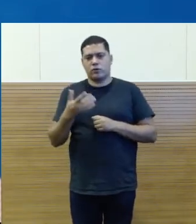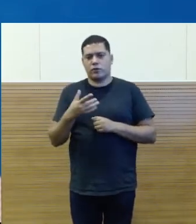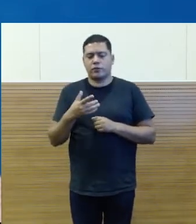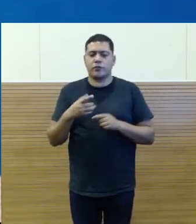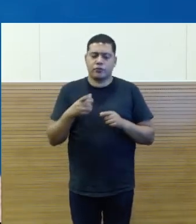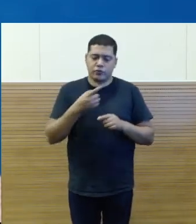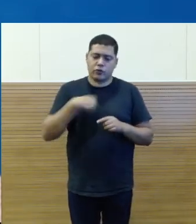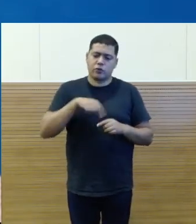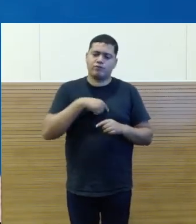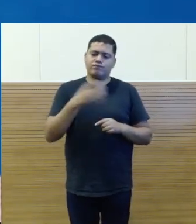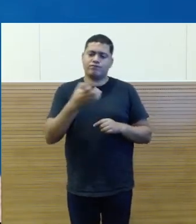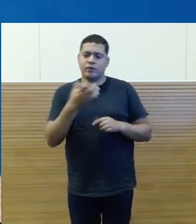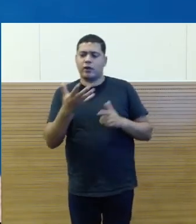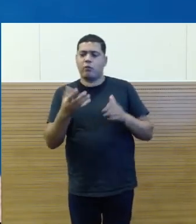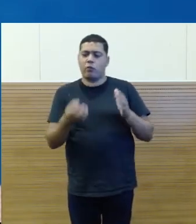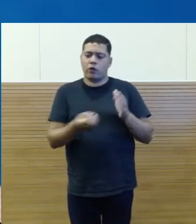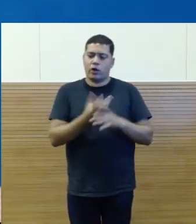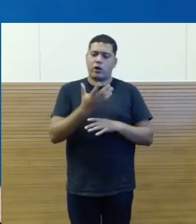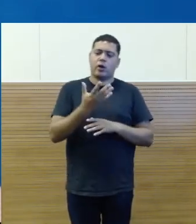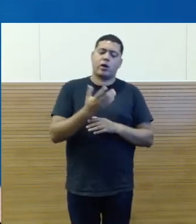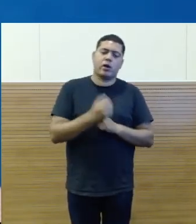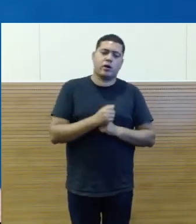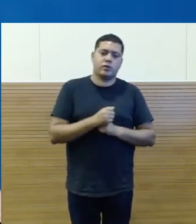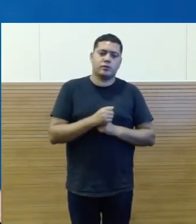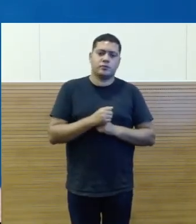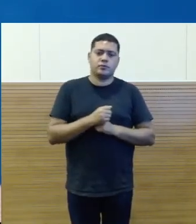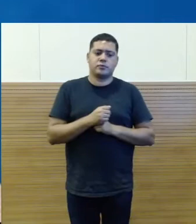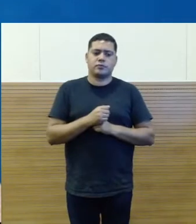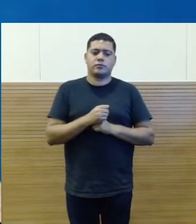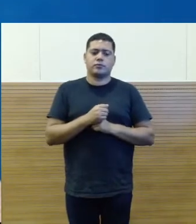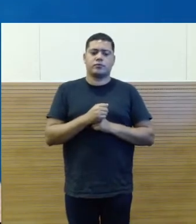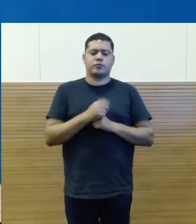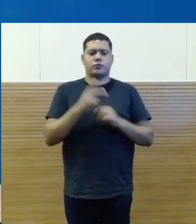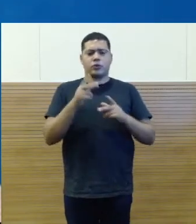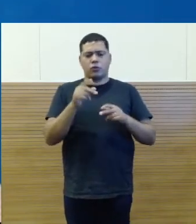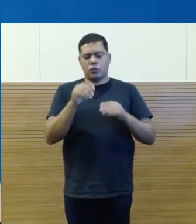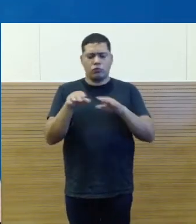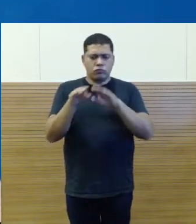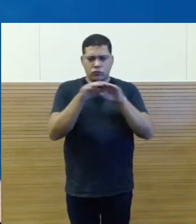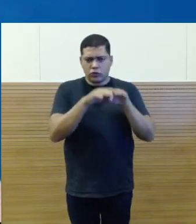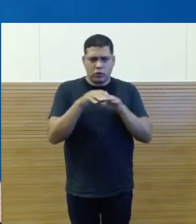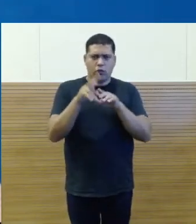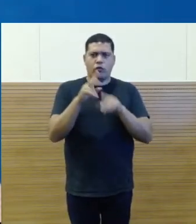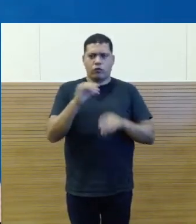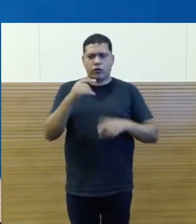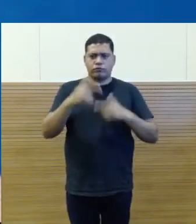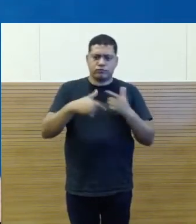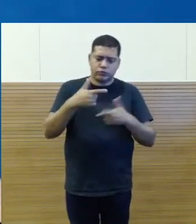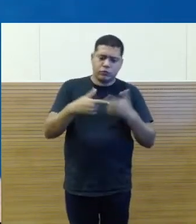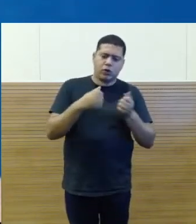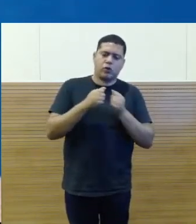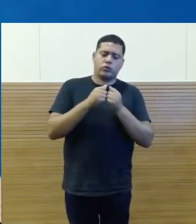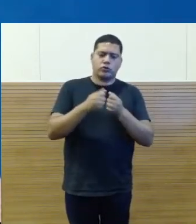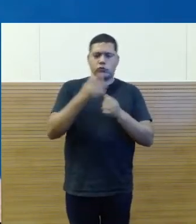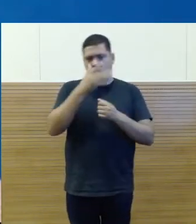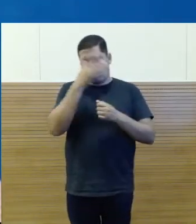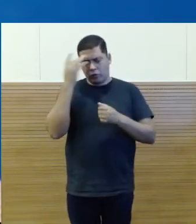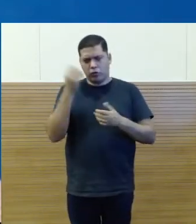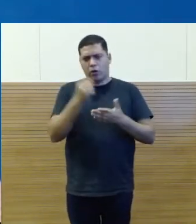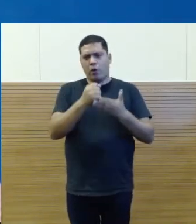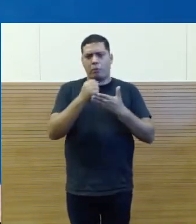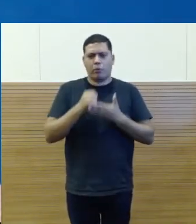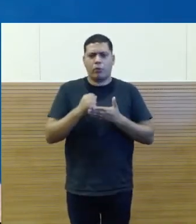Nós queremos co-criar como a coalizão vai funcionar, junto com os parceiros que